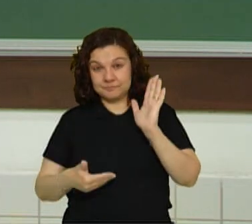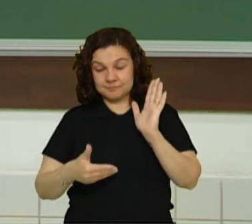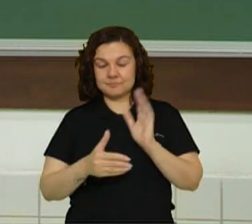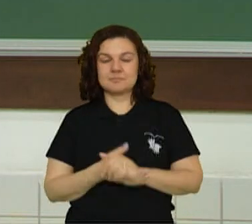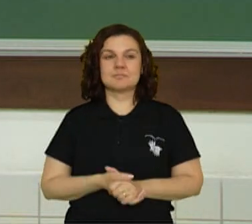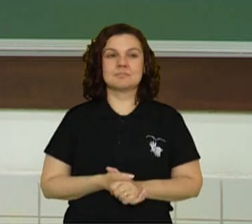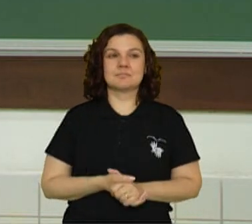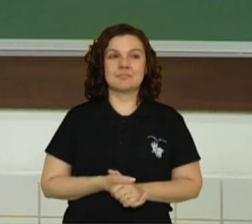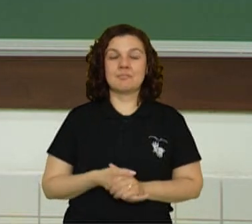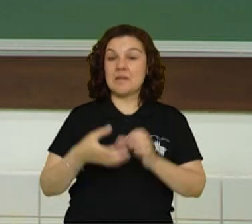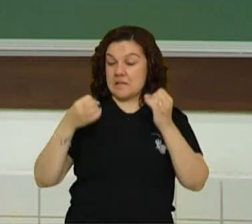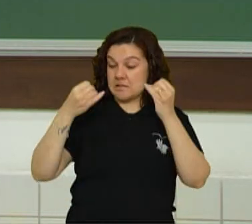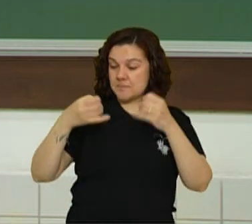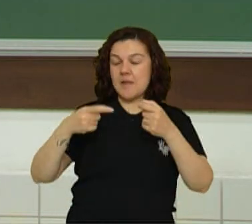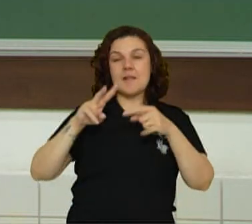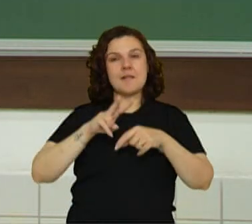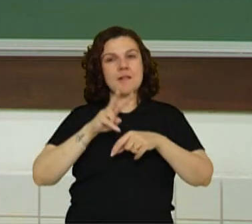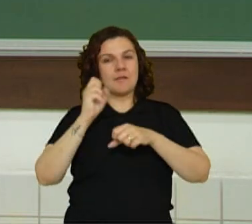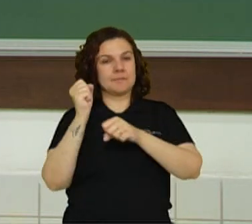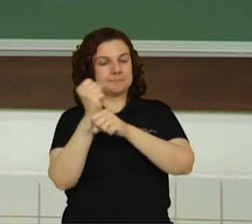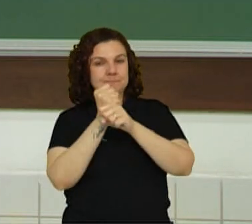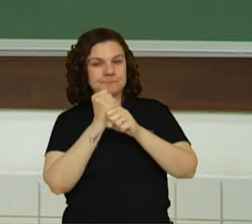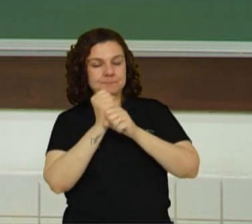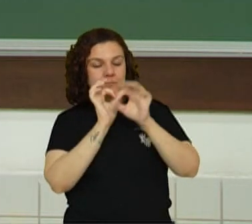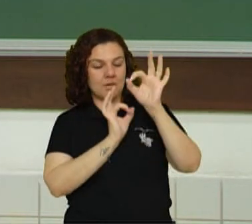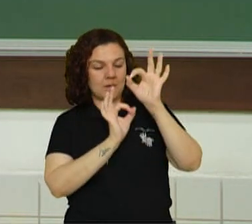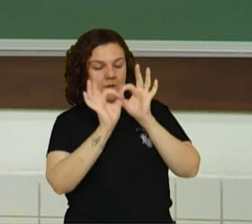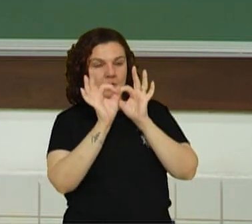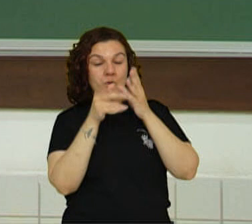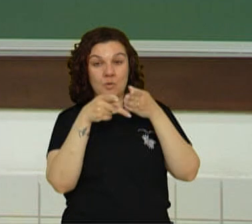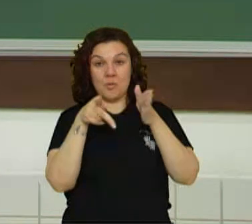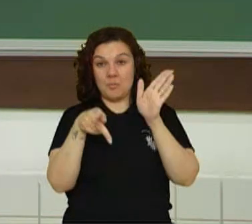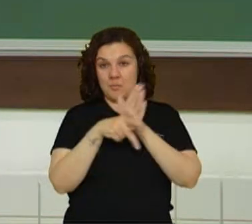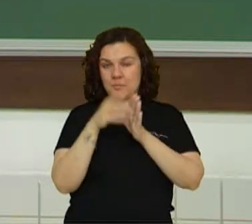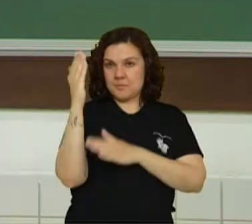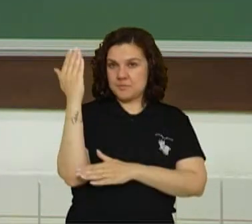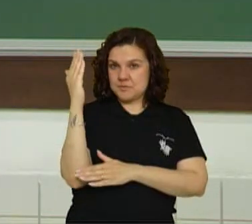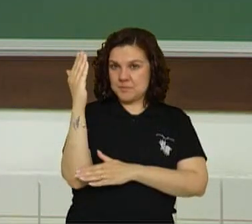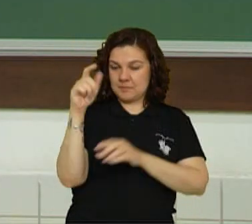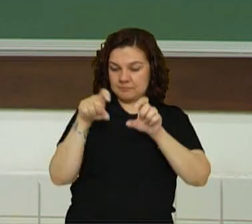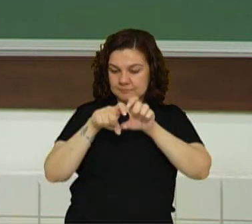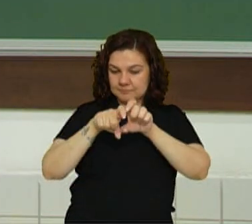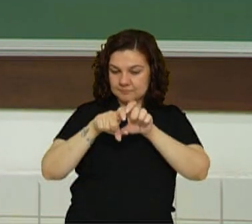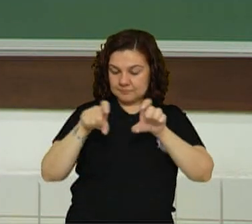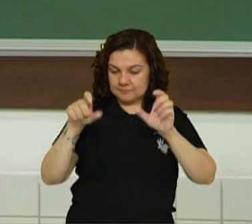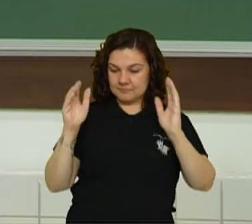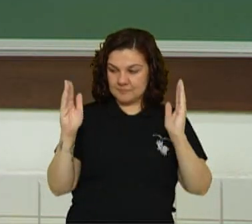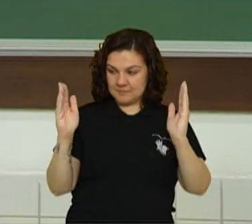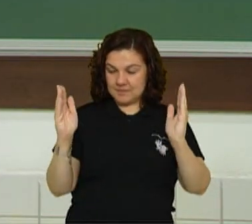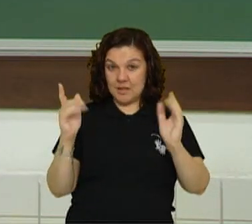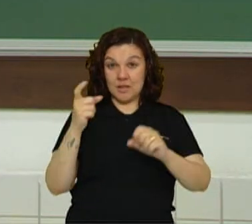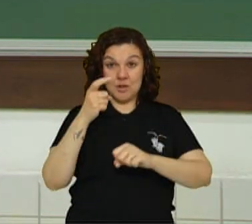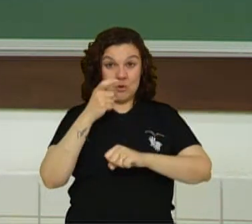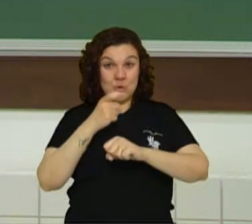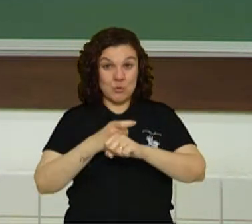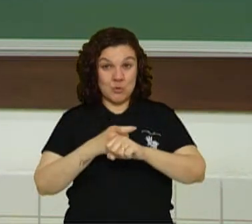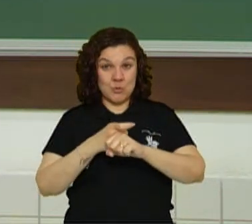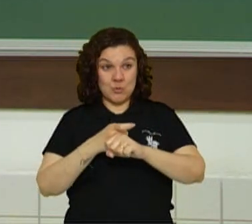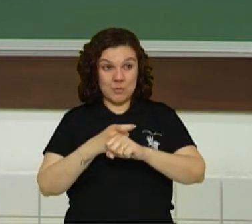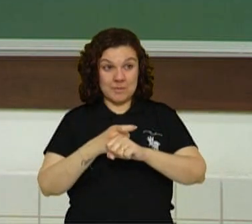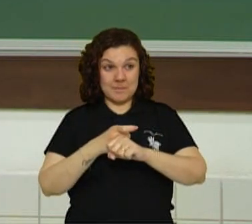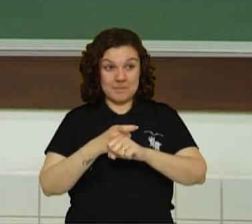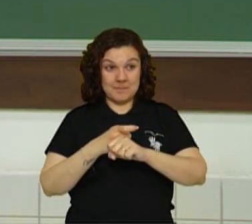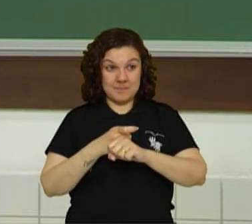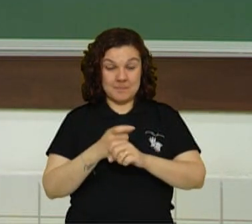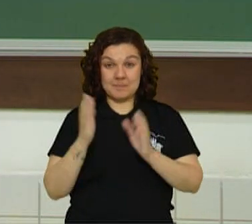enunciado, onde diz que ele vai construir o objeto com ripas maciças